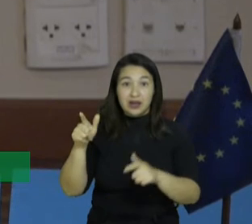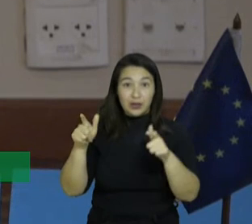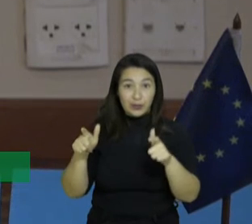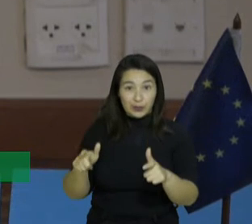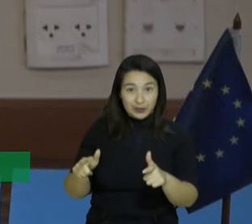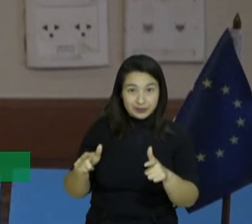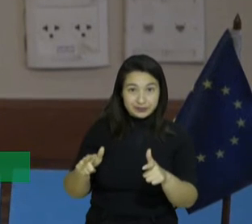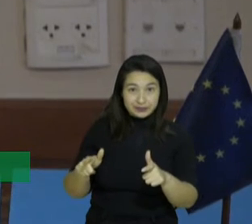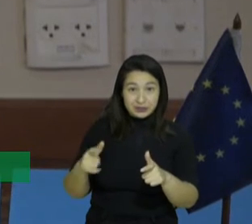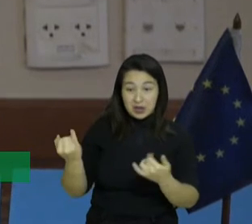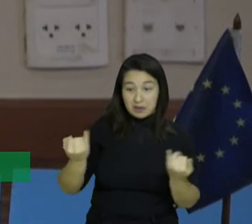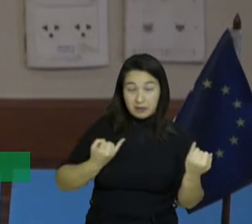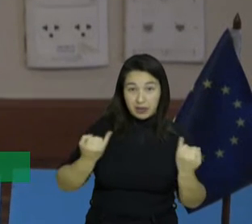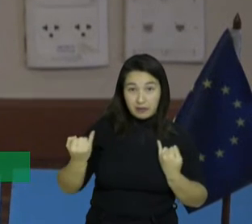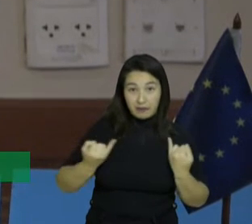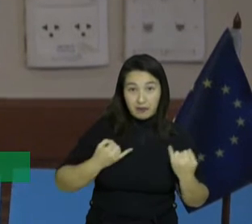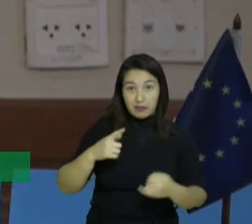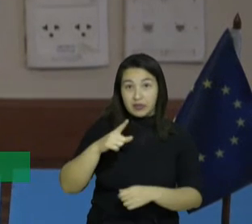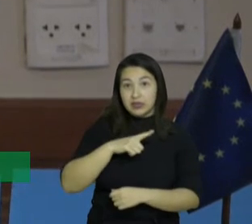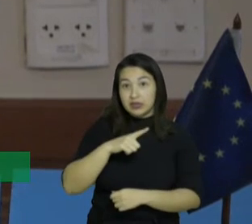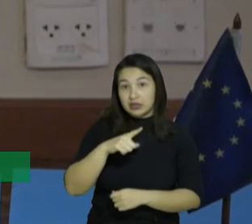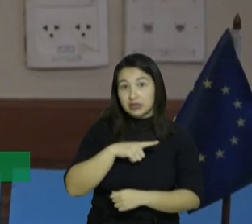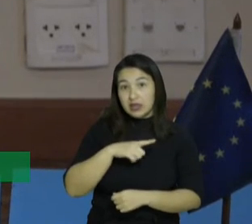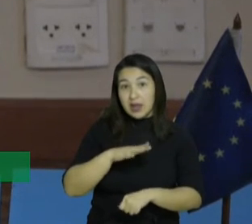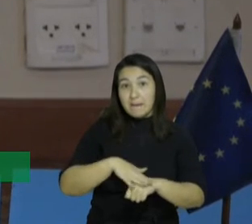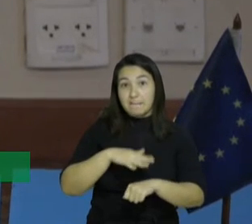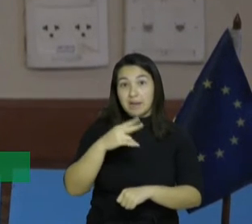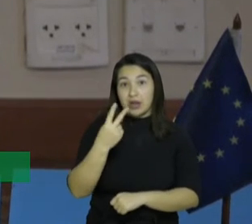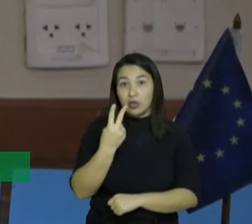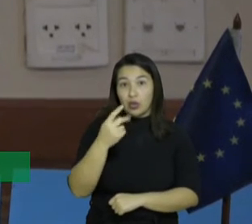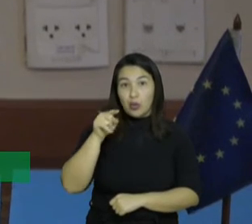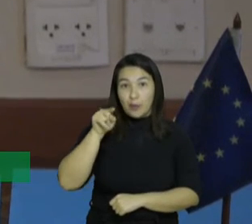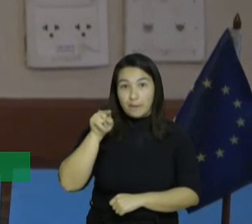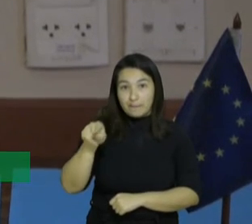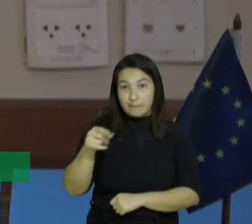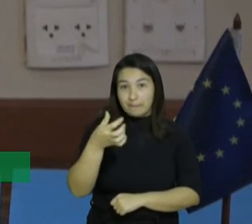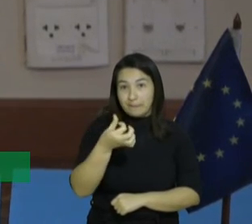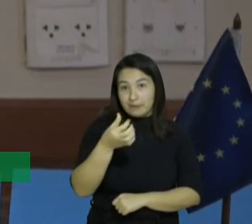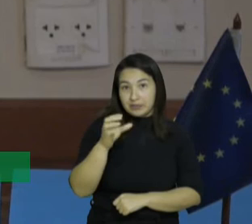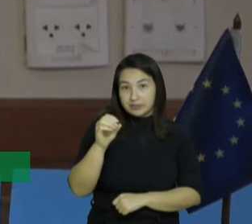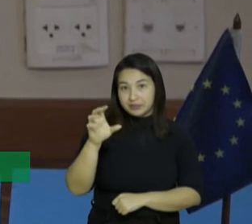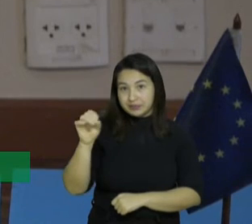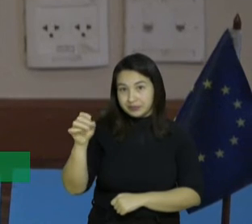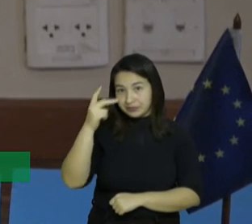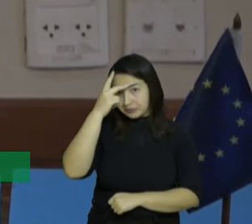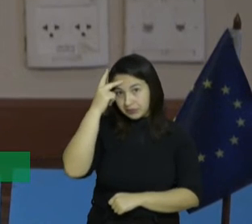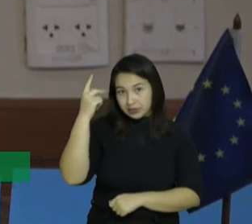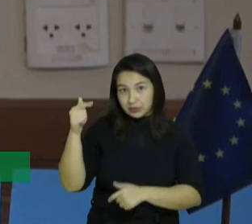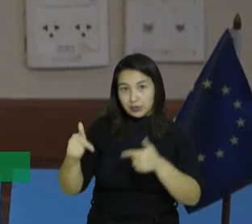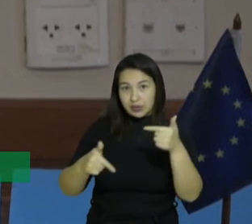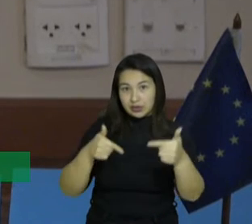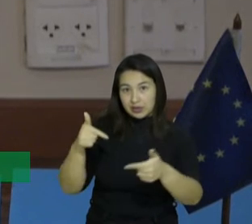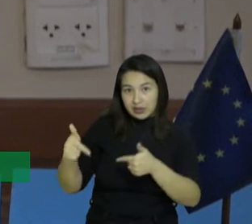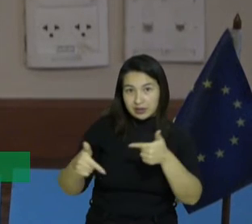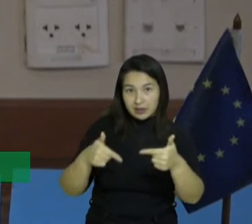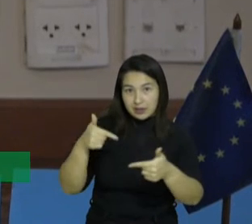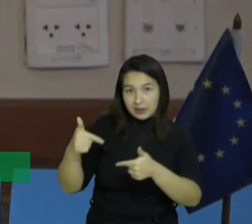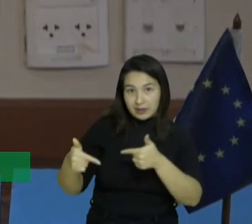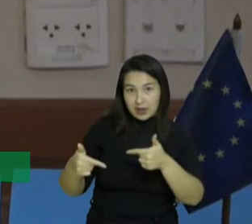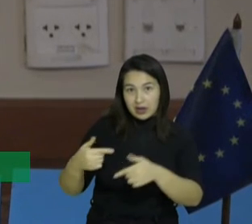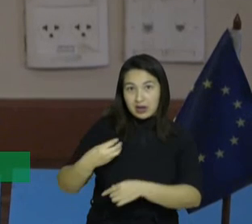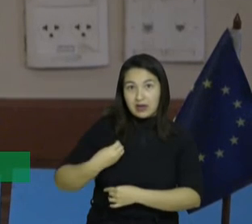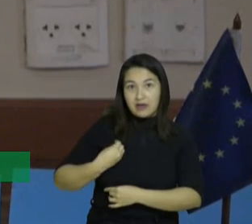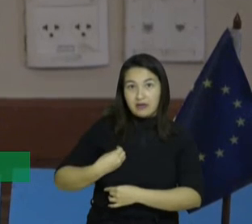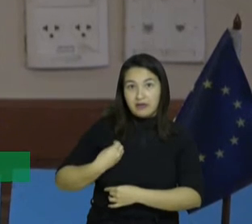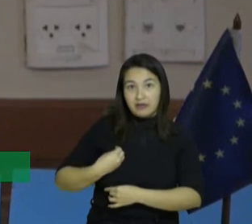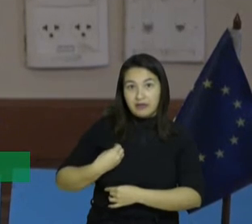informação de que existem mais de 2.600 trabalhadores que vivem na